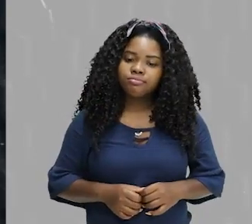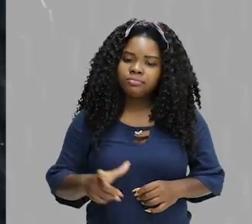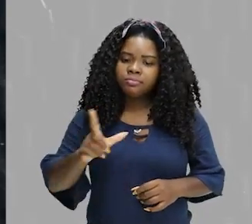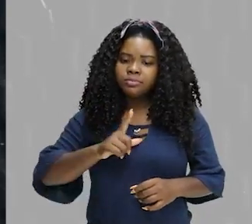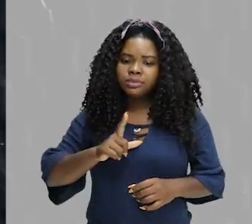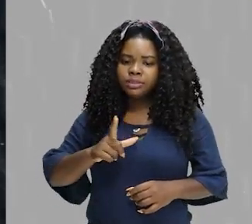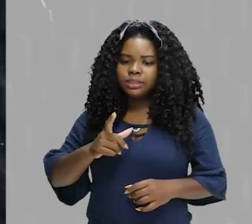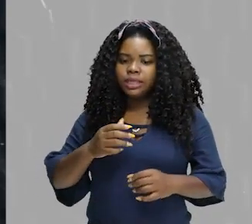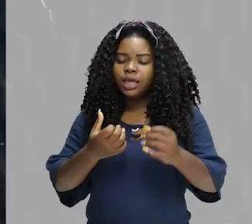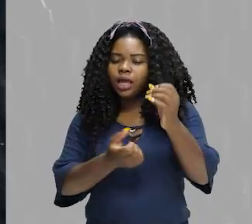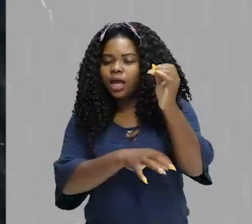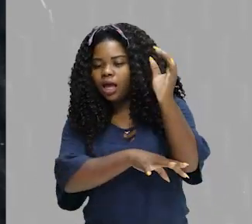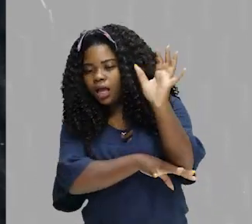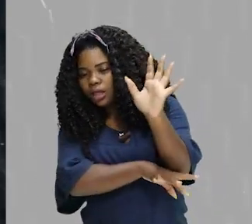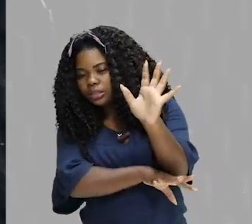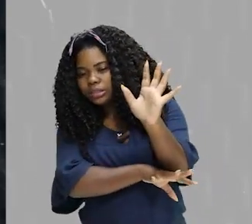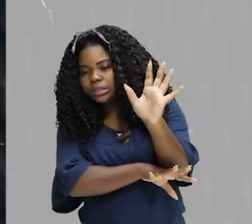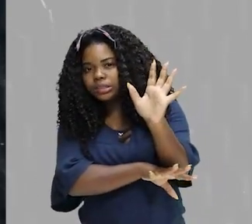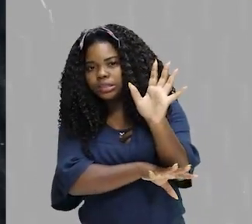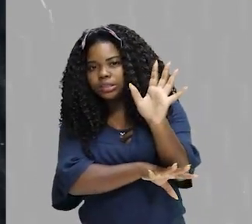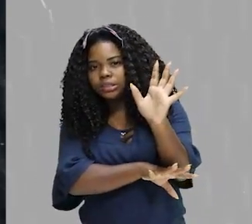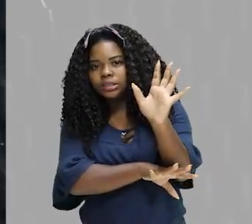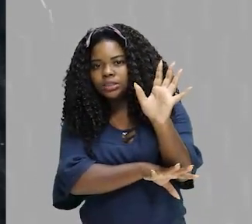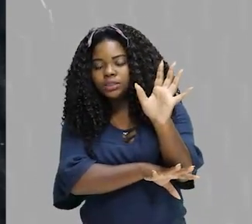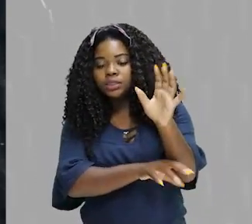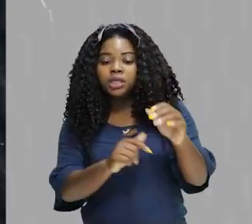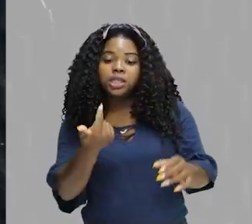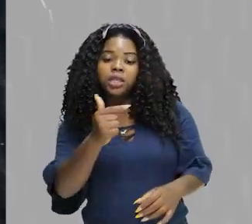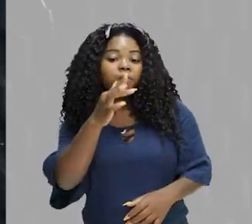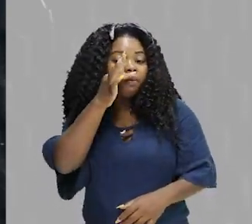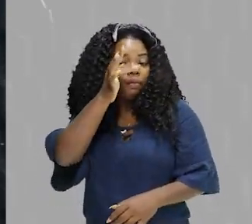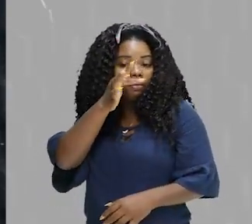tem raiz, caule, folhas, não tem